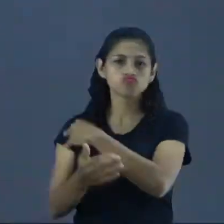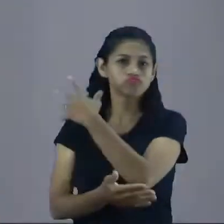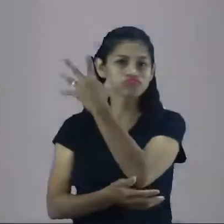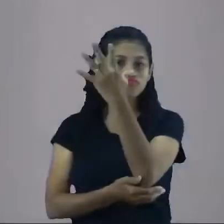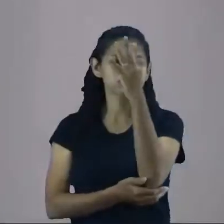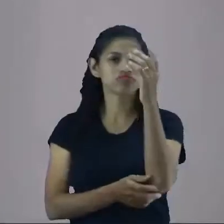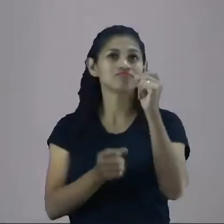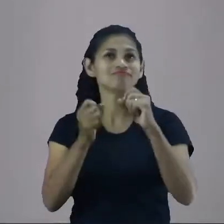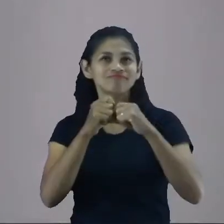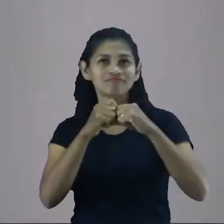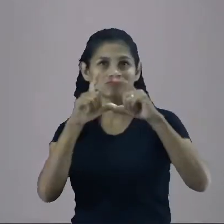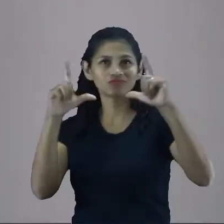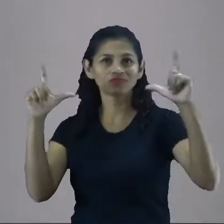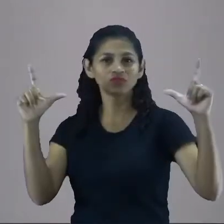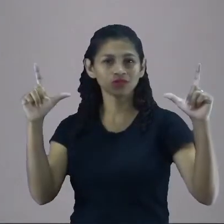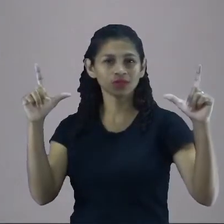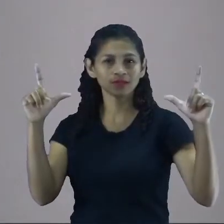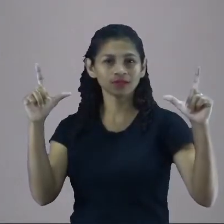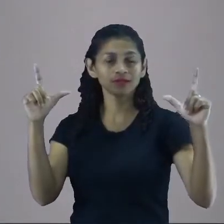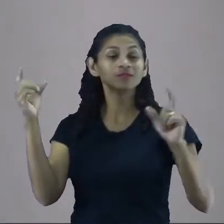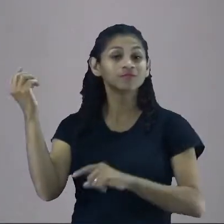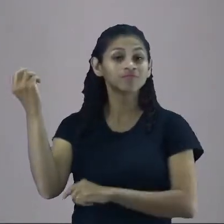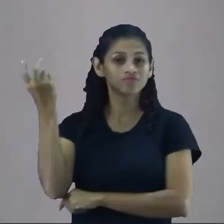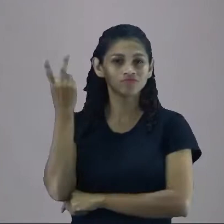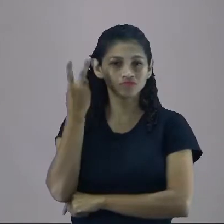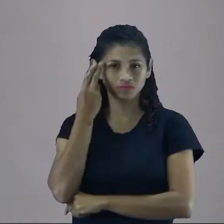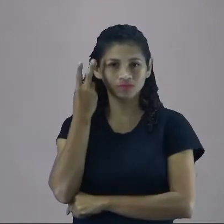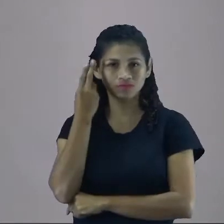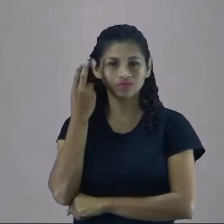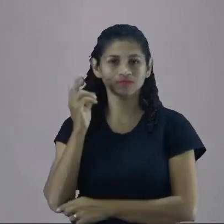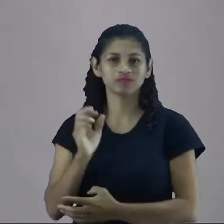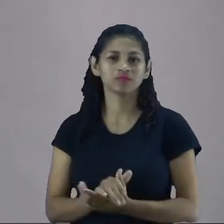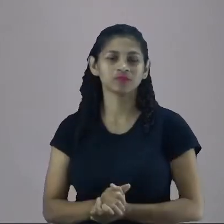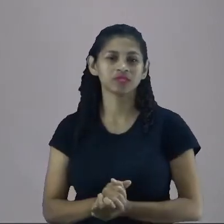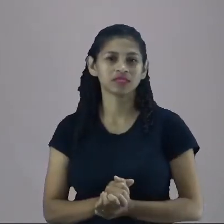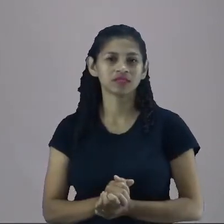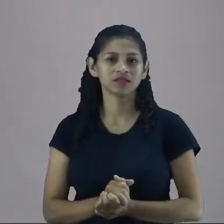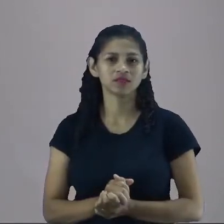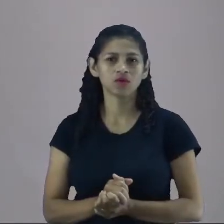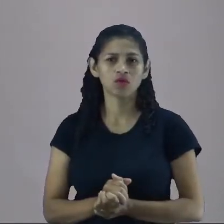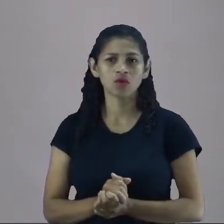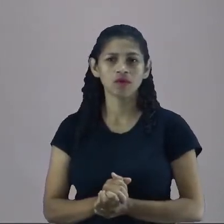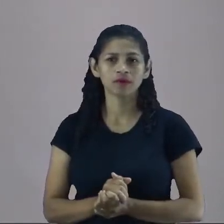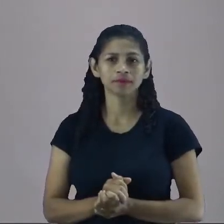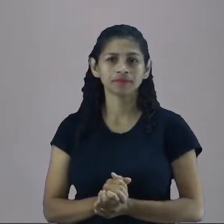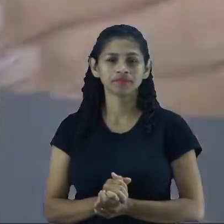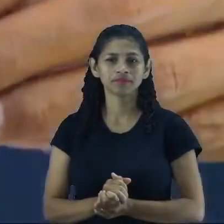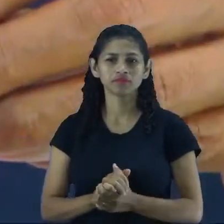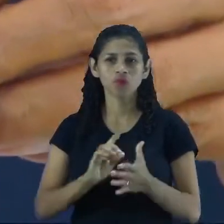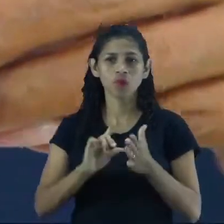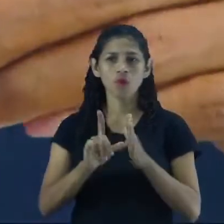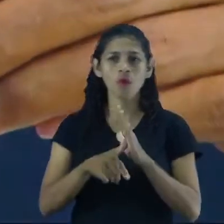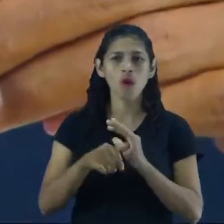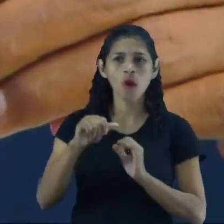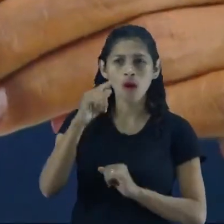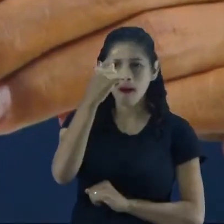natural, 100% natural. Então, vamos colocar desse lado. E olha só essa próxima imagem.